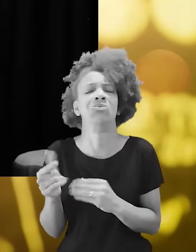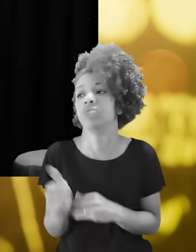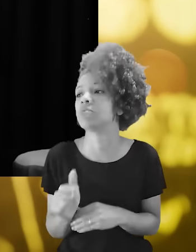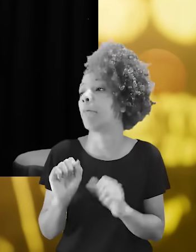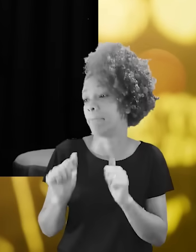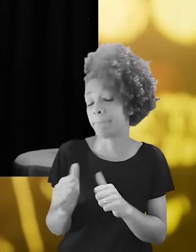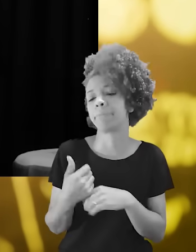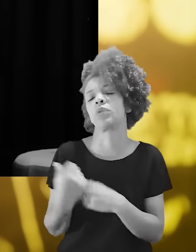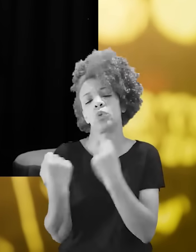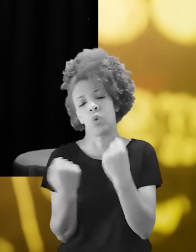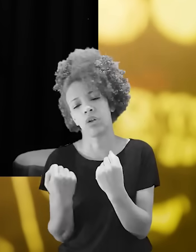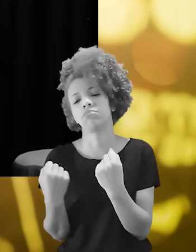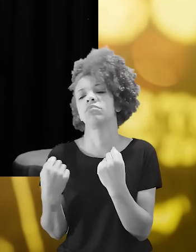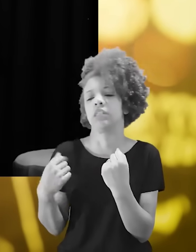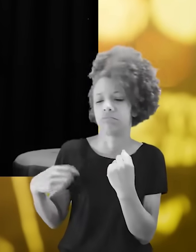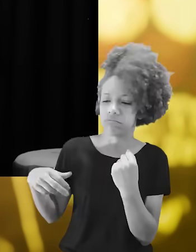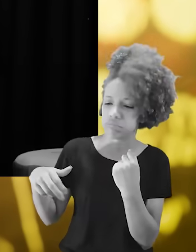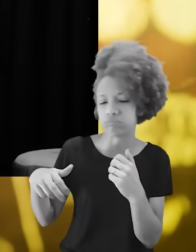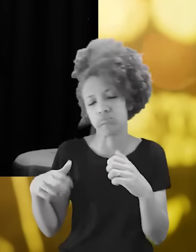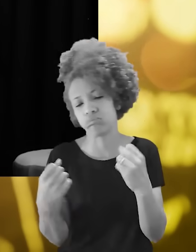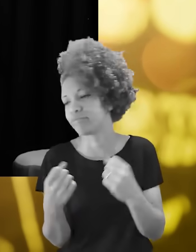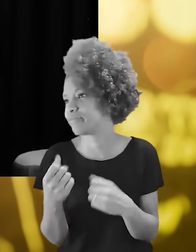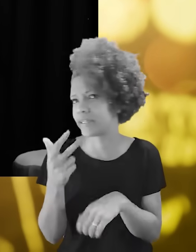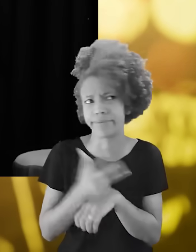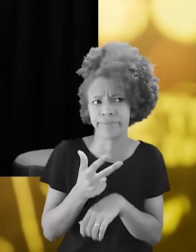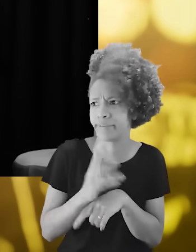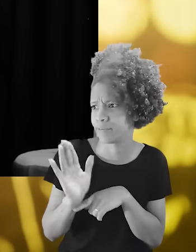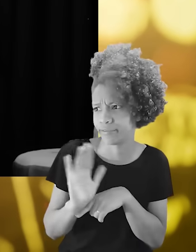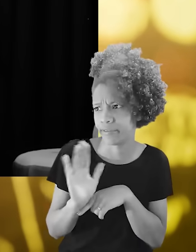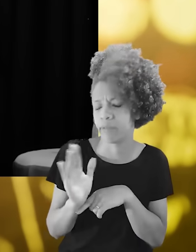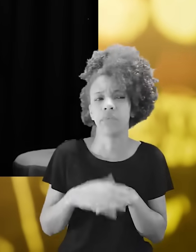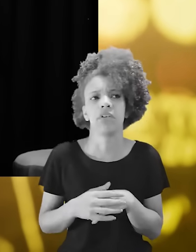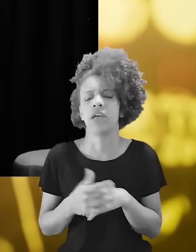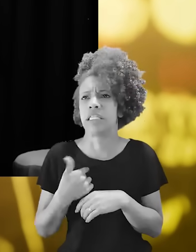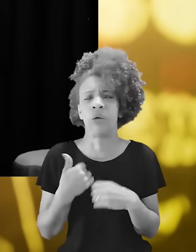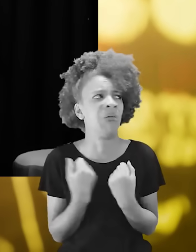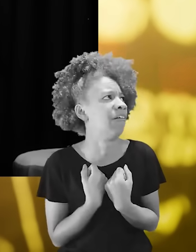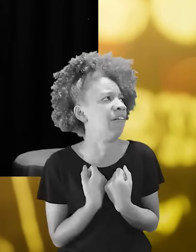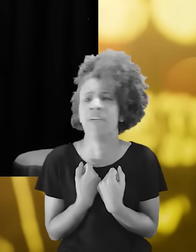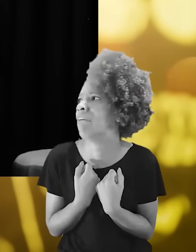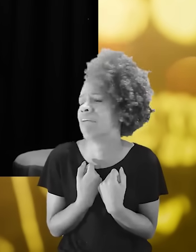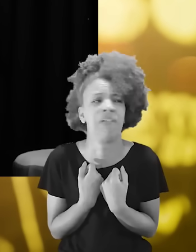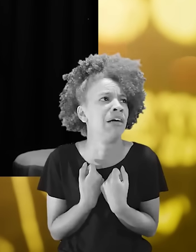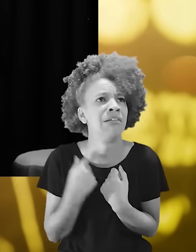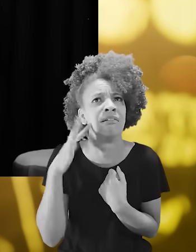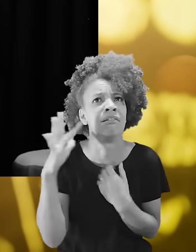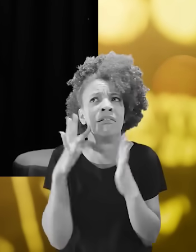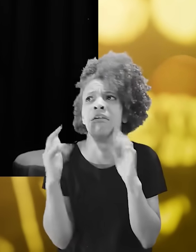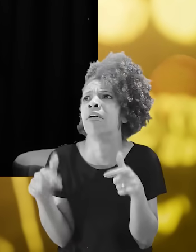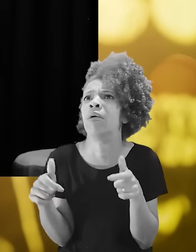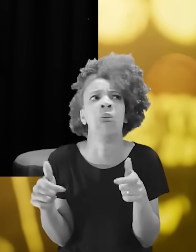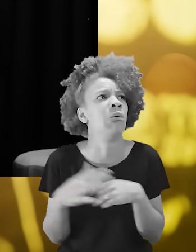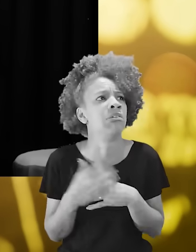me colocaram de novo no carro com a sirene aquela gente cena de filme mesmo e eu no carro pensando para onde que eles vão